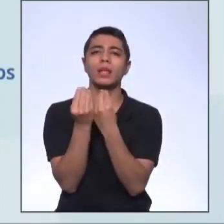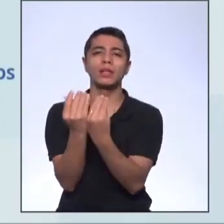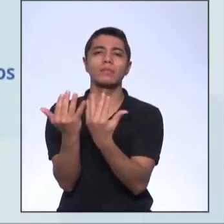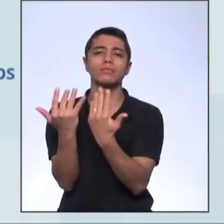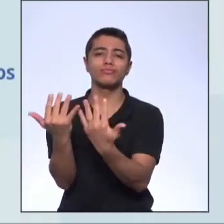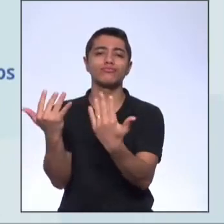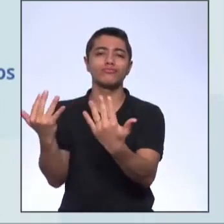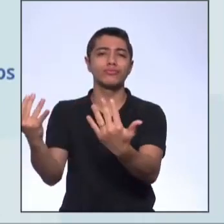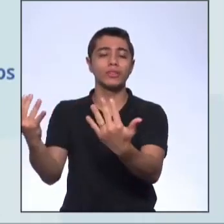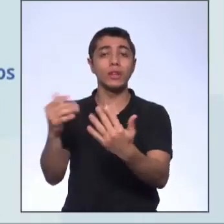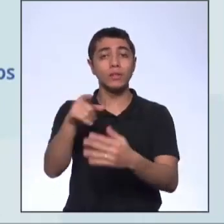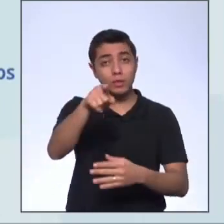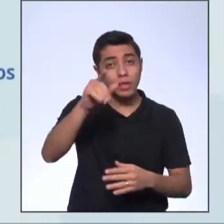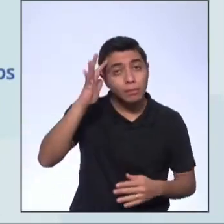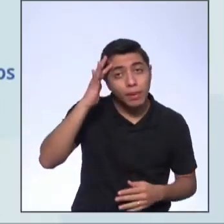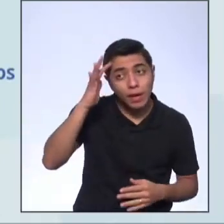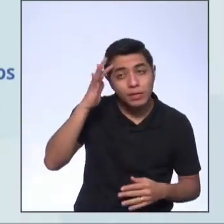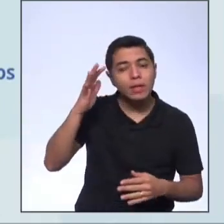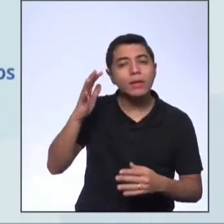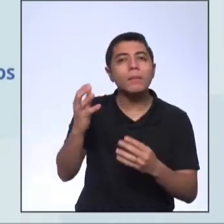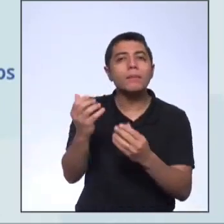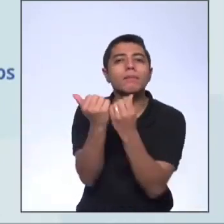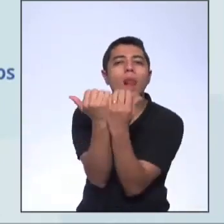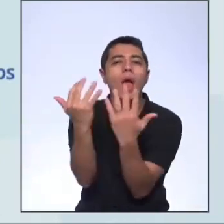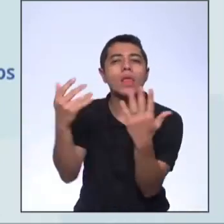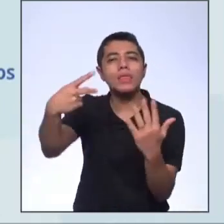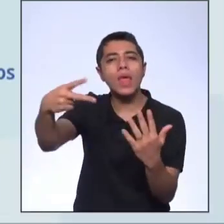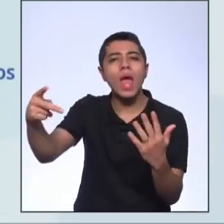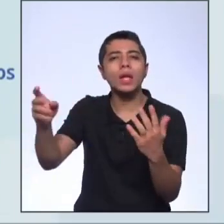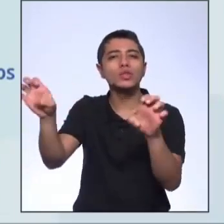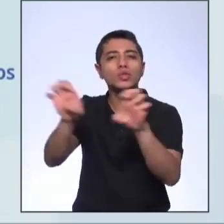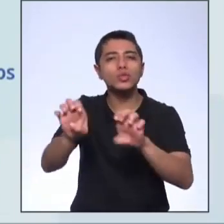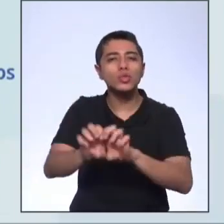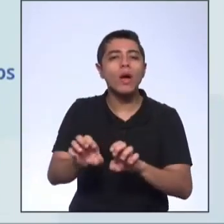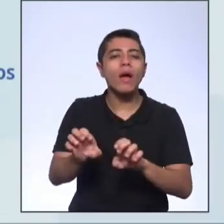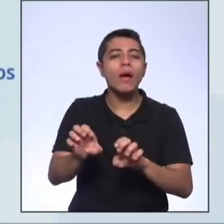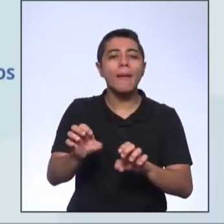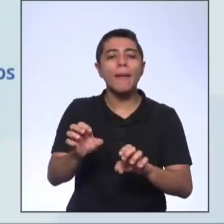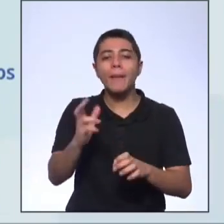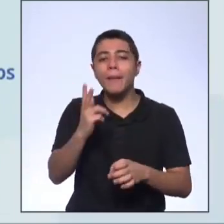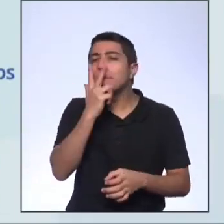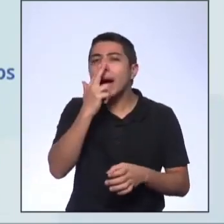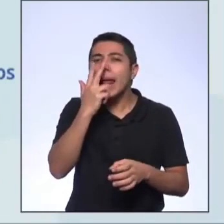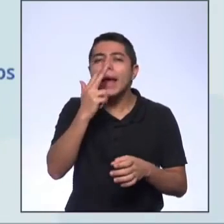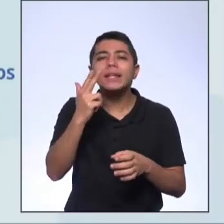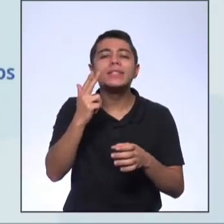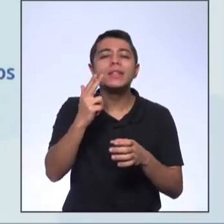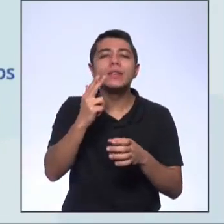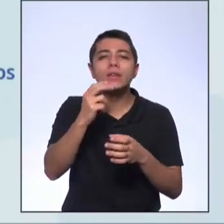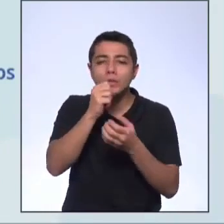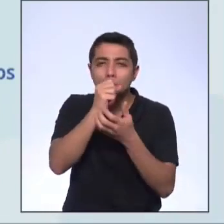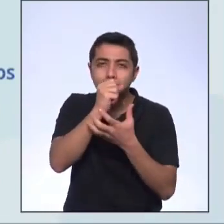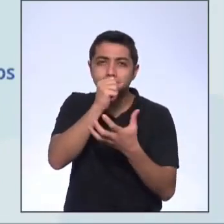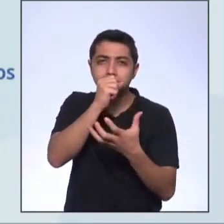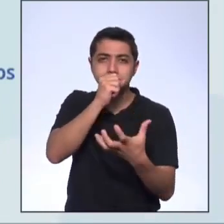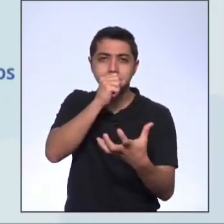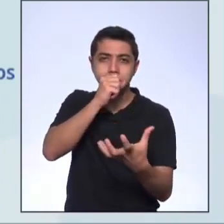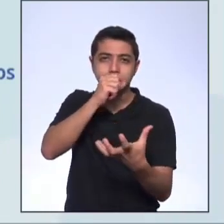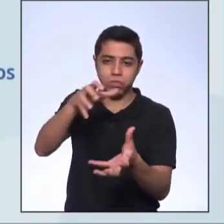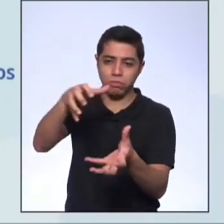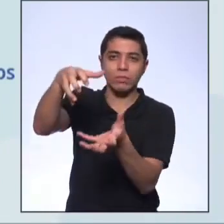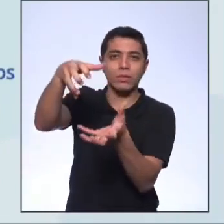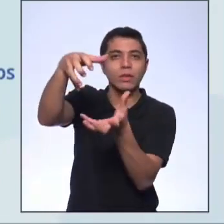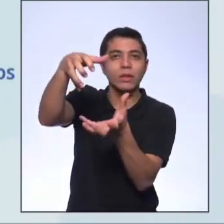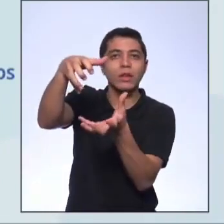de estrutura ali, como se fosse uma bexiguinha, né? Digamos assim, não é uma bexiguinha dentro desses seres vivos.